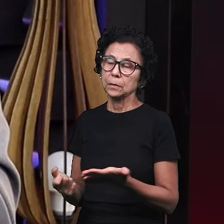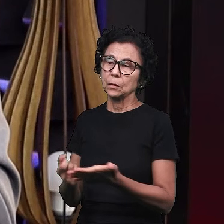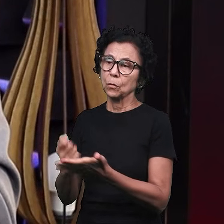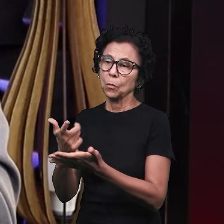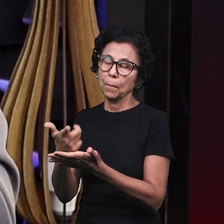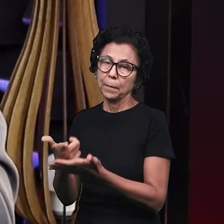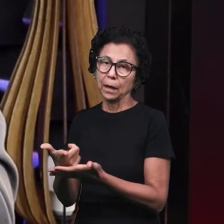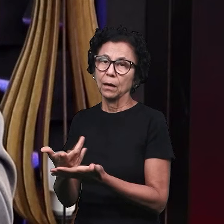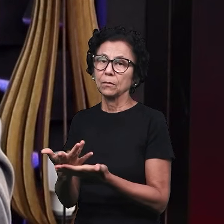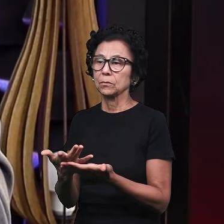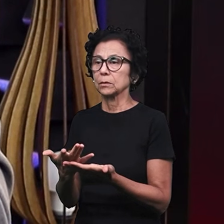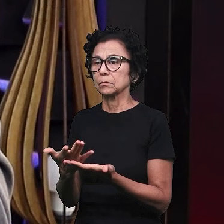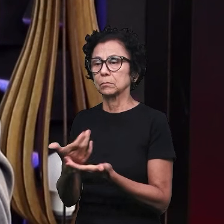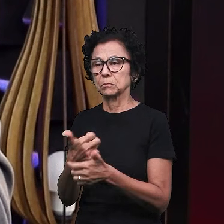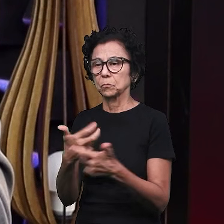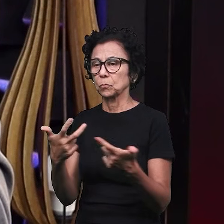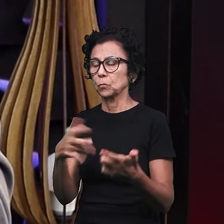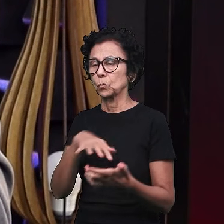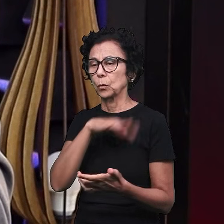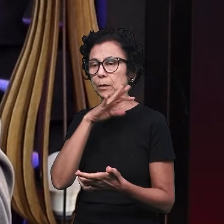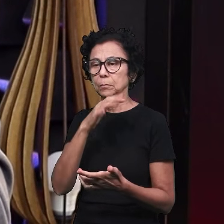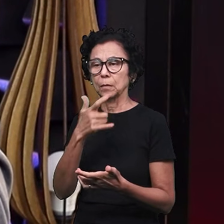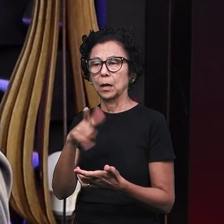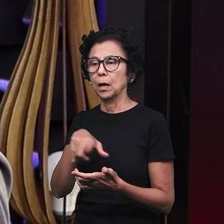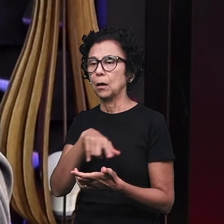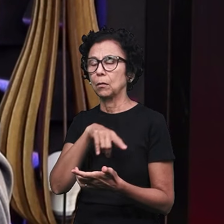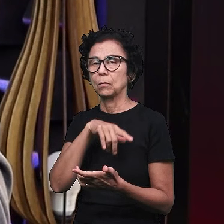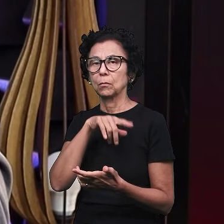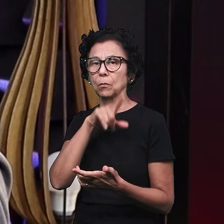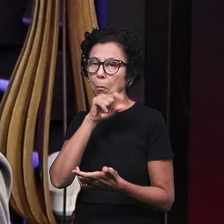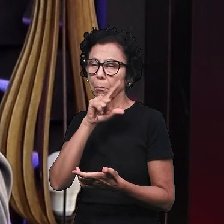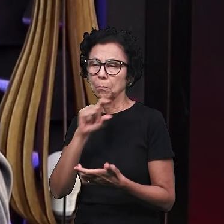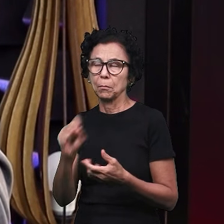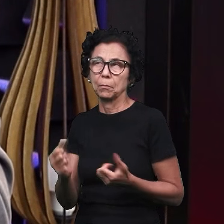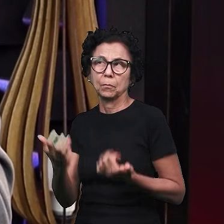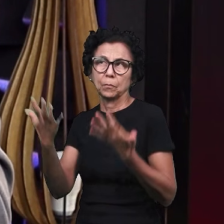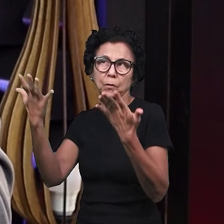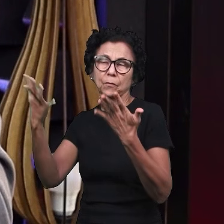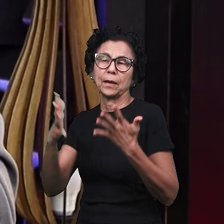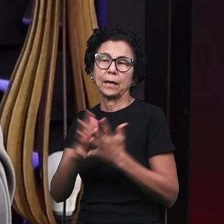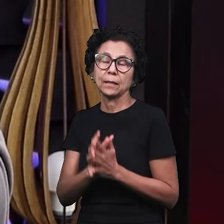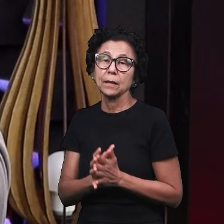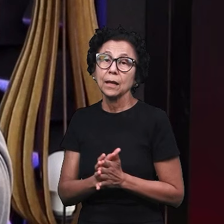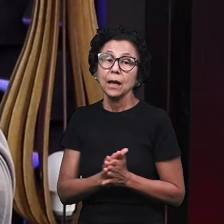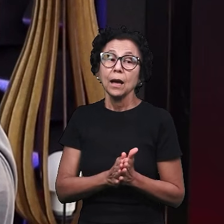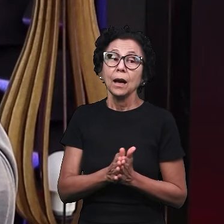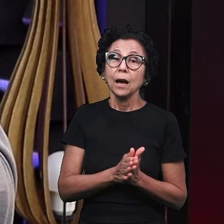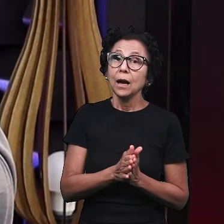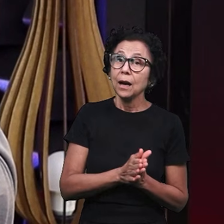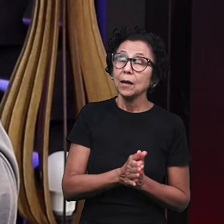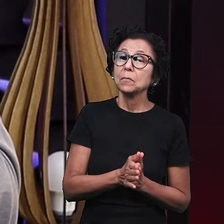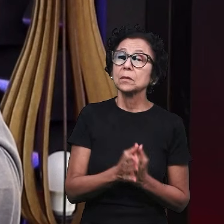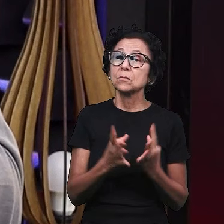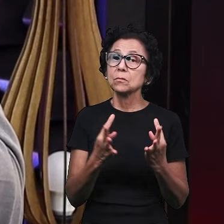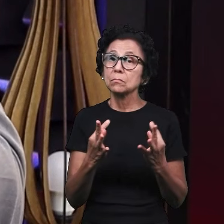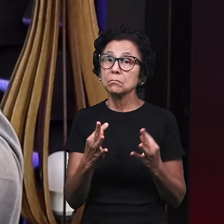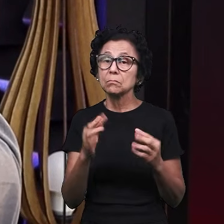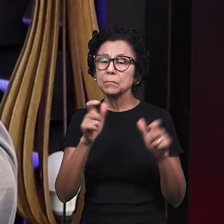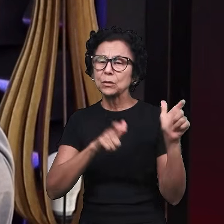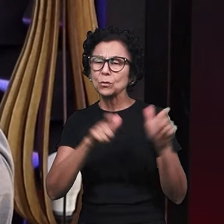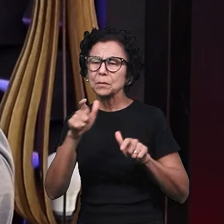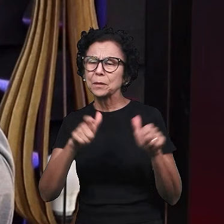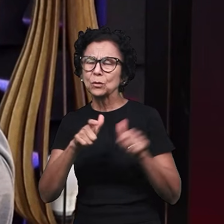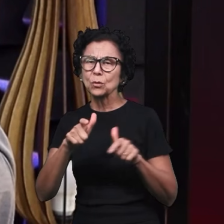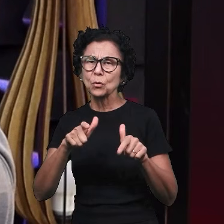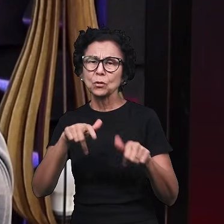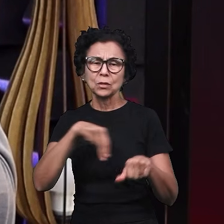para poder sacrificar ali, né? Era o sacrifício que seria feito. Haviam os cambiadores porque haviam pessoas de